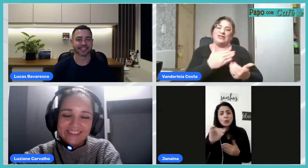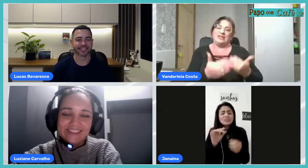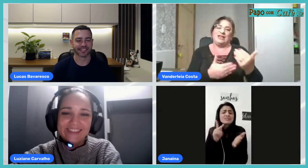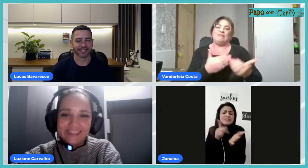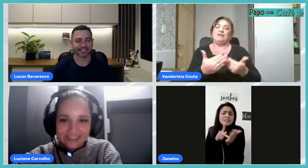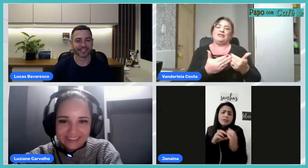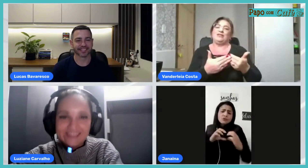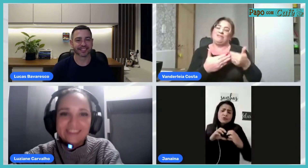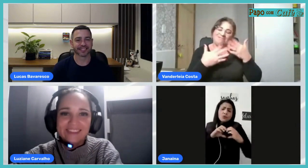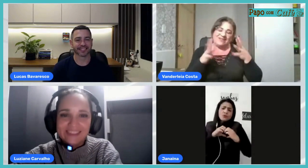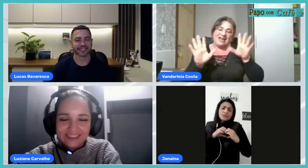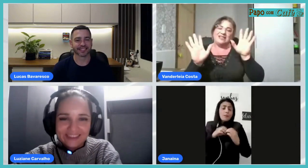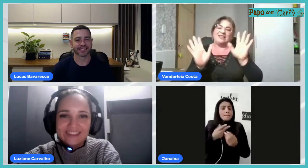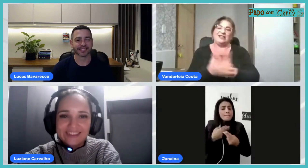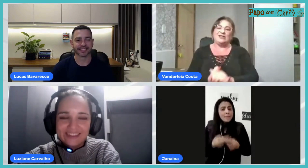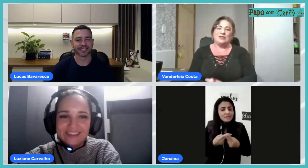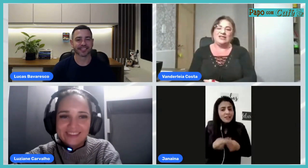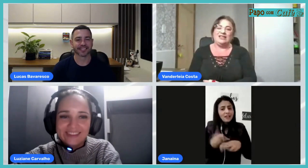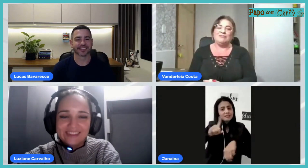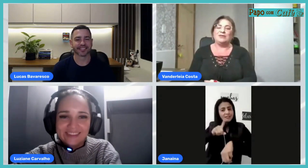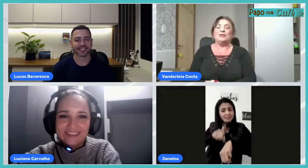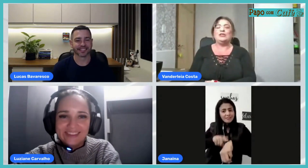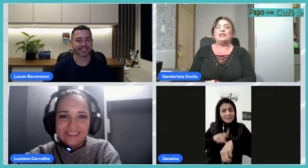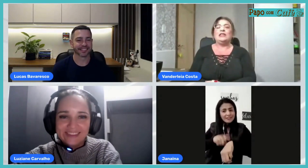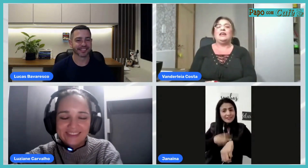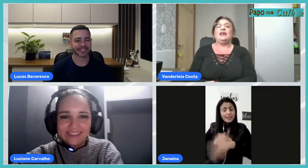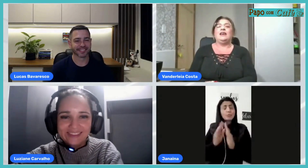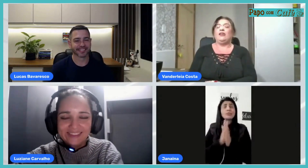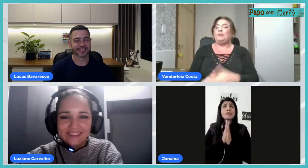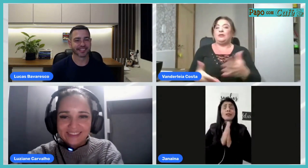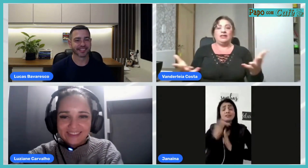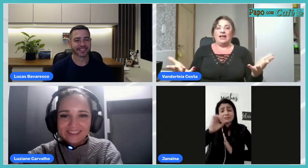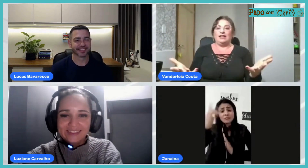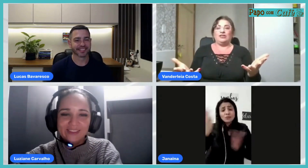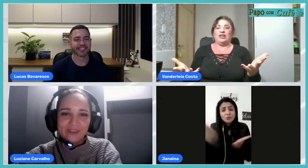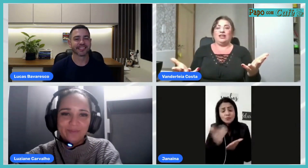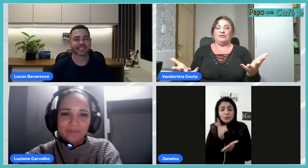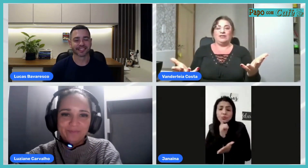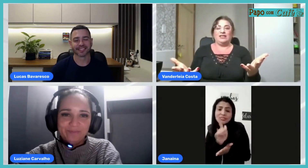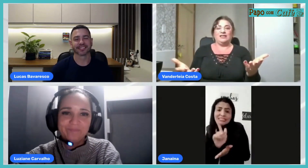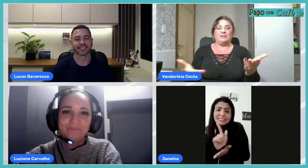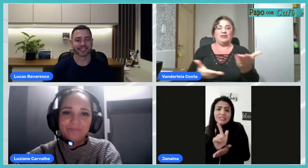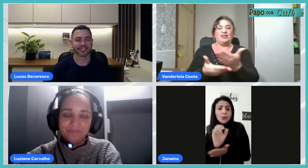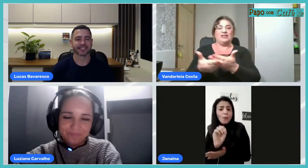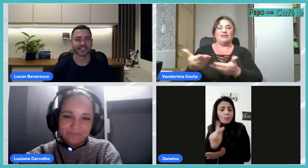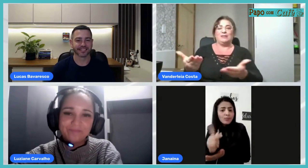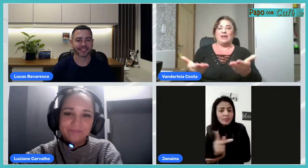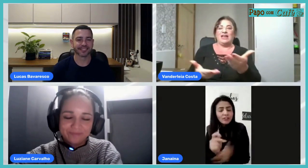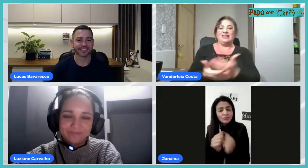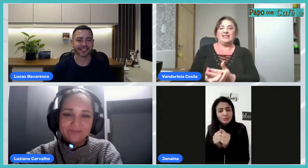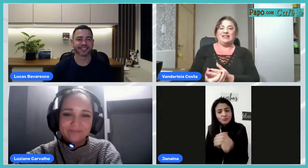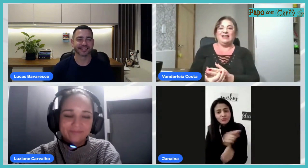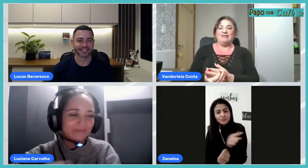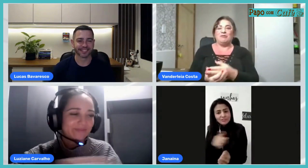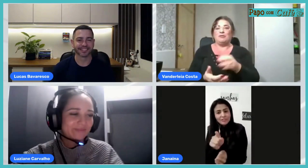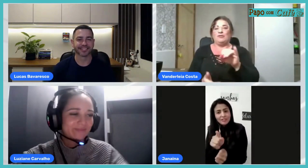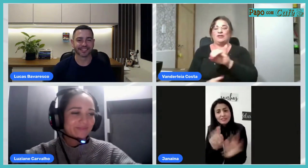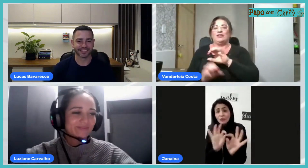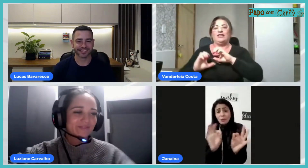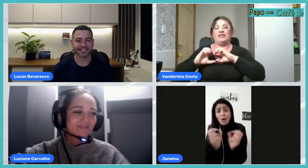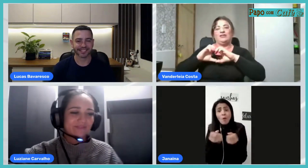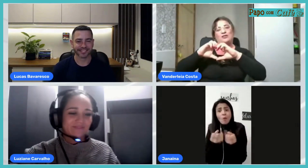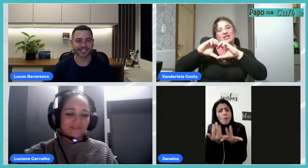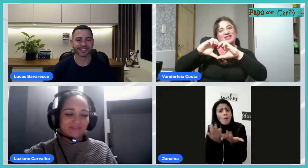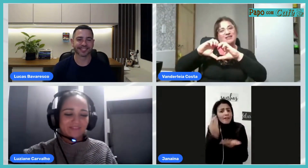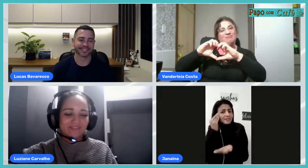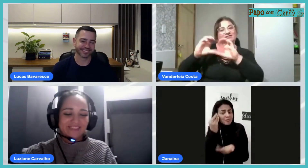teve todo esse tempo, né? Graças a Deus conseguimos hoje. Oportunidade de estar aqui com vocês, mas, nossa, quanta experiência, né? Meu